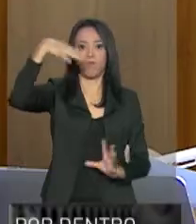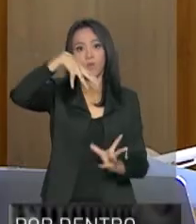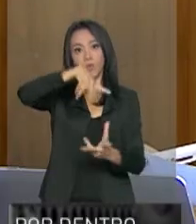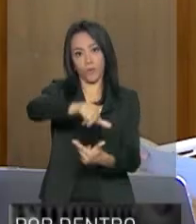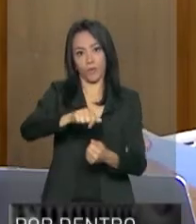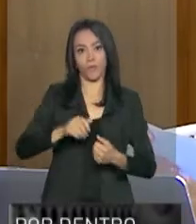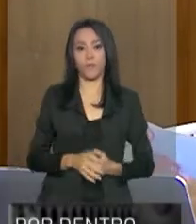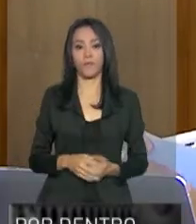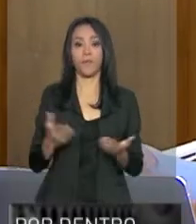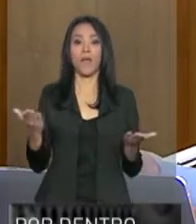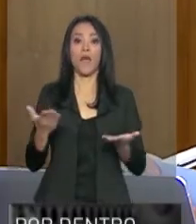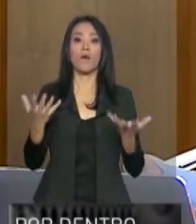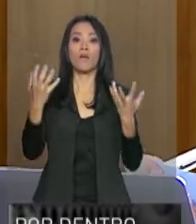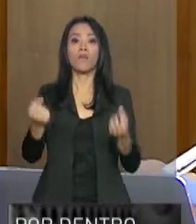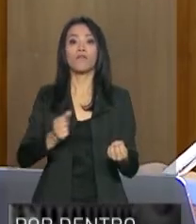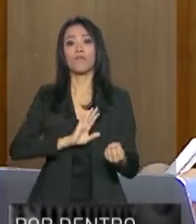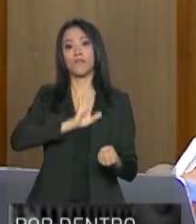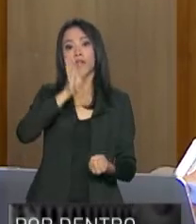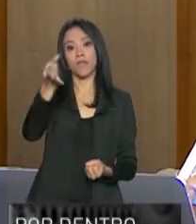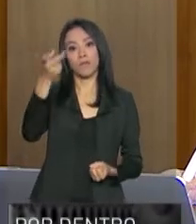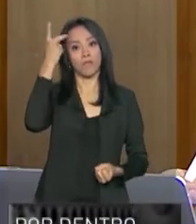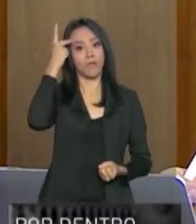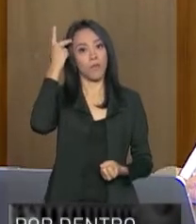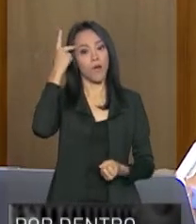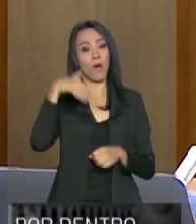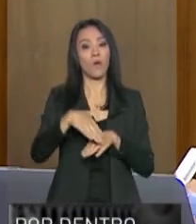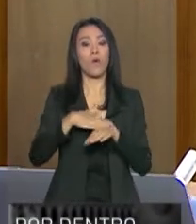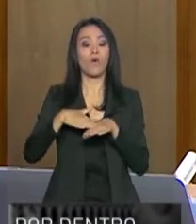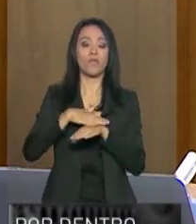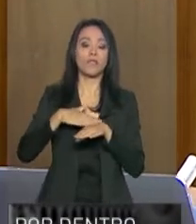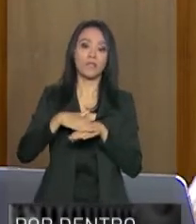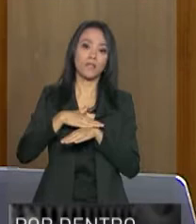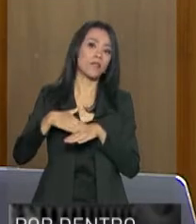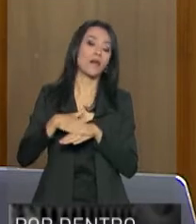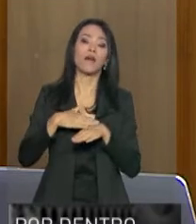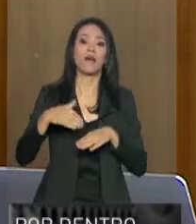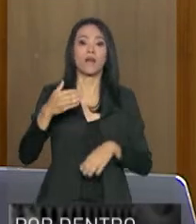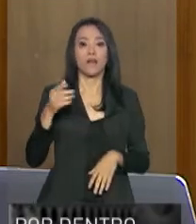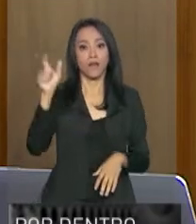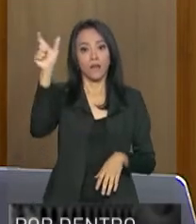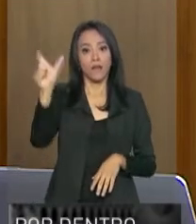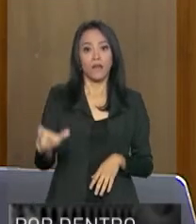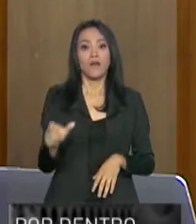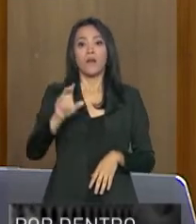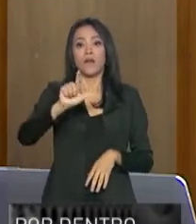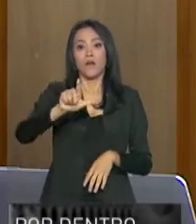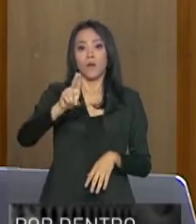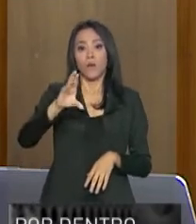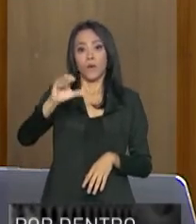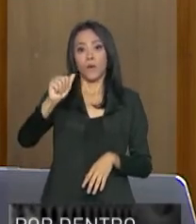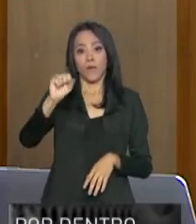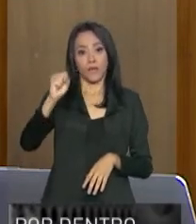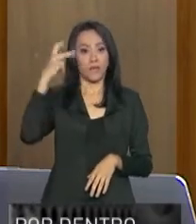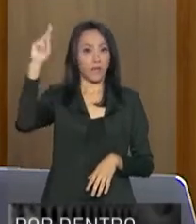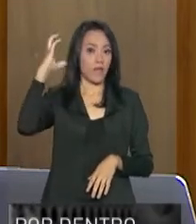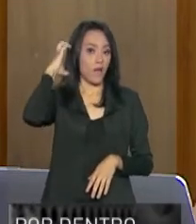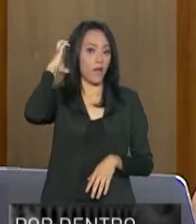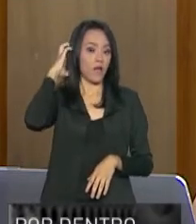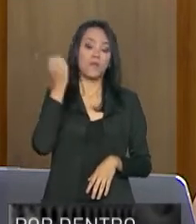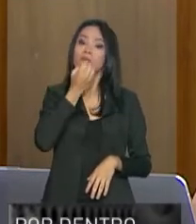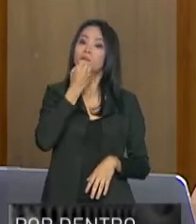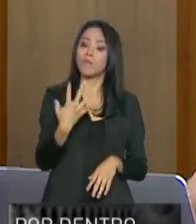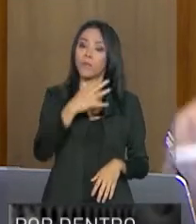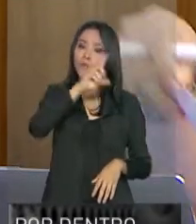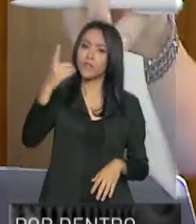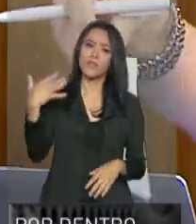gente segue agora até são paulo vamos conversar com o lucas josino da rádio bandeirantes olá lucas muito bom dia pra